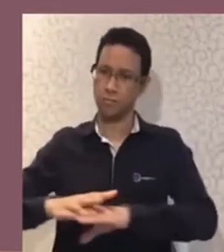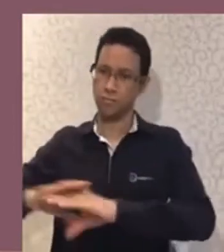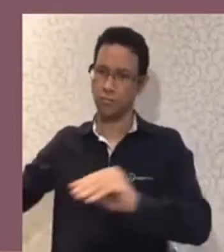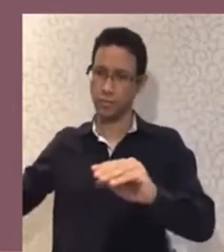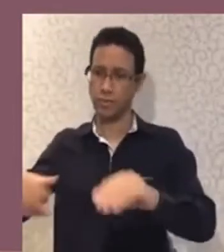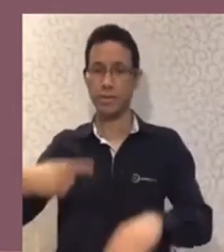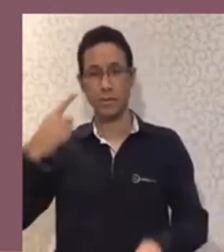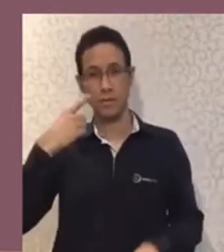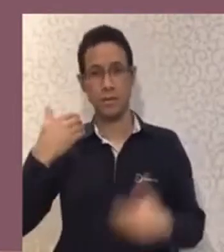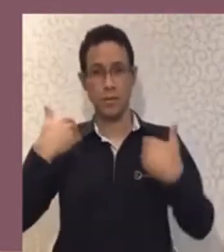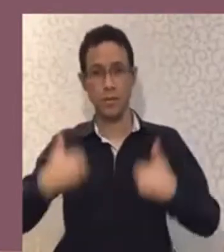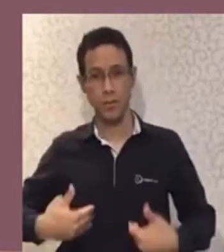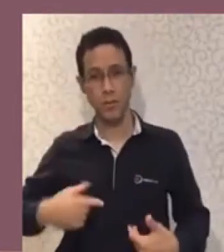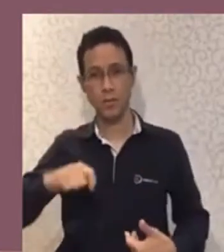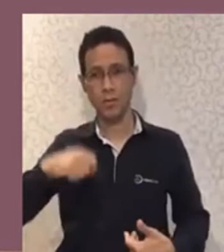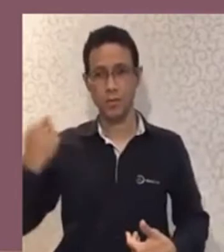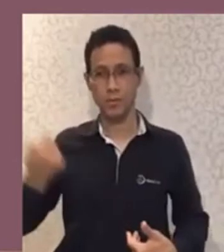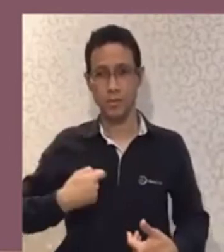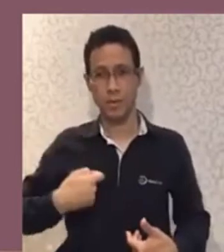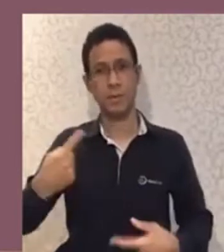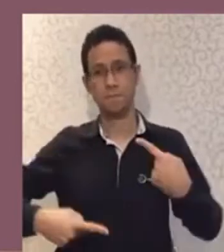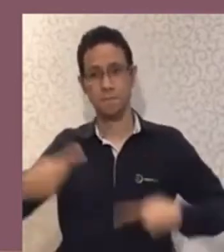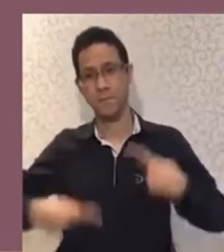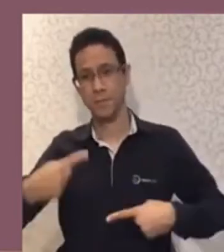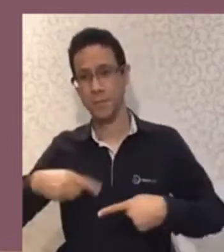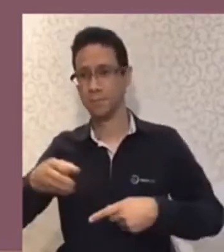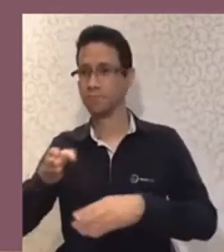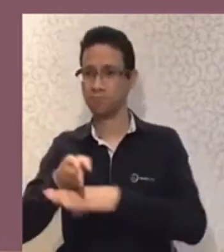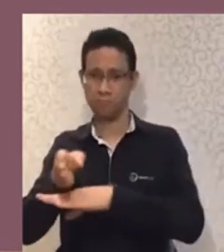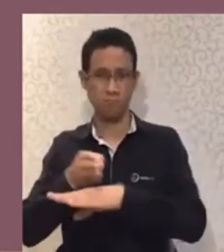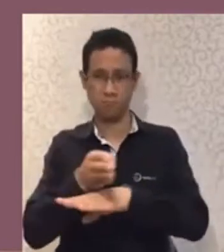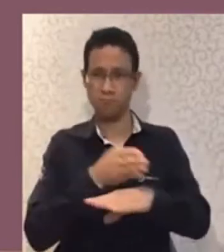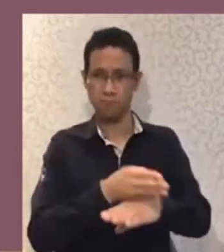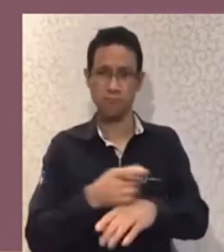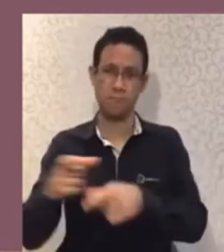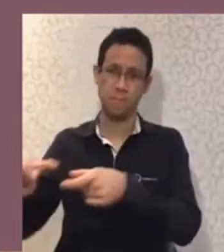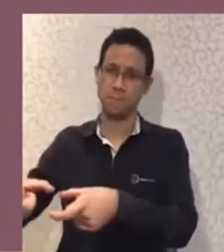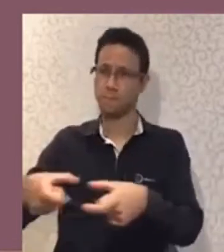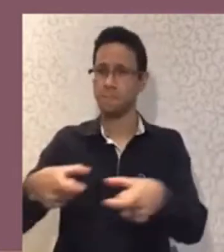como um corpo político, ocupar espaços que